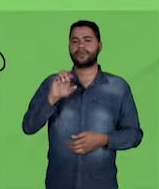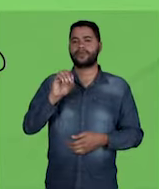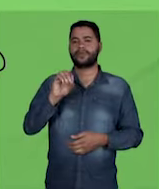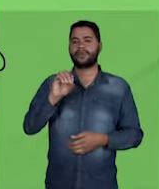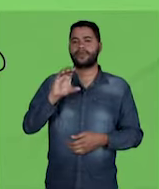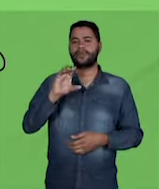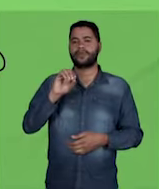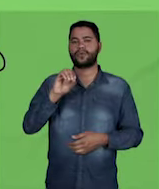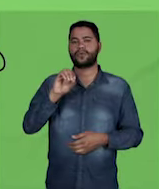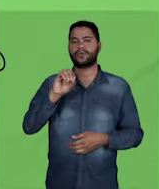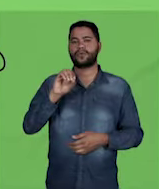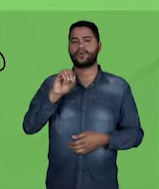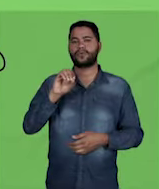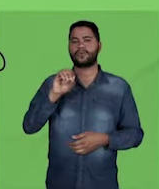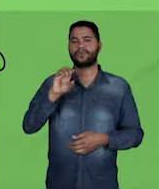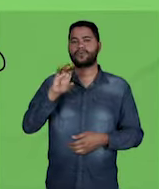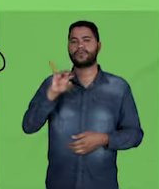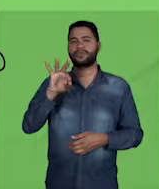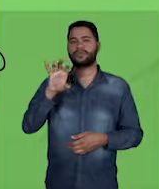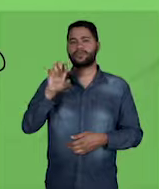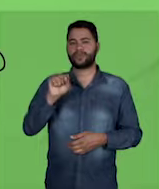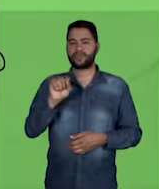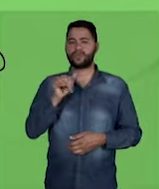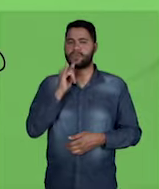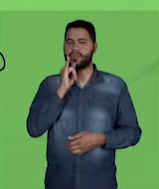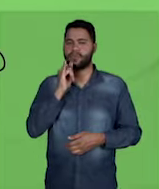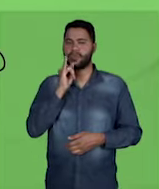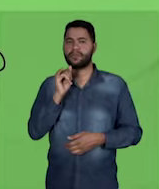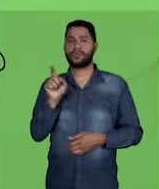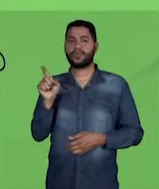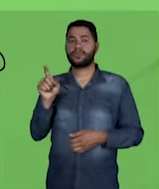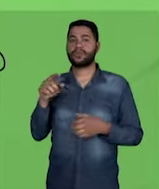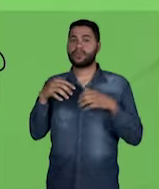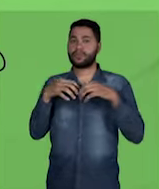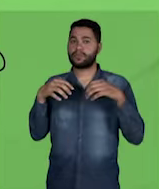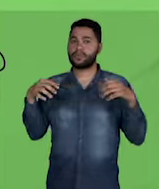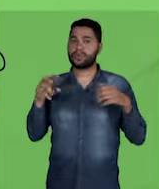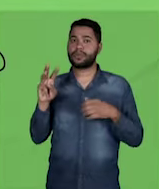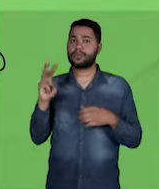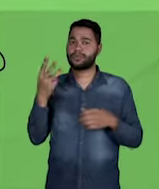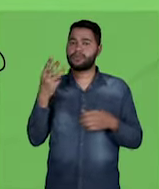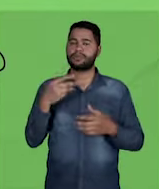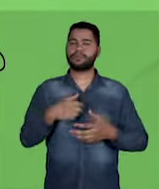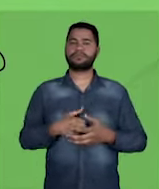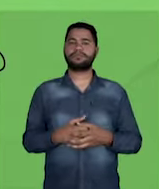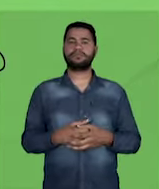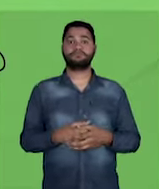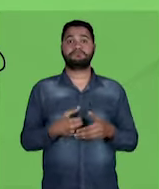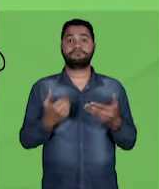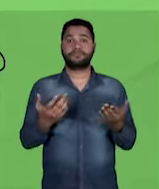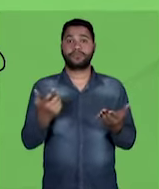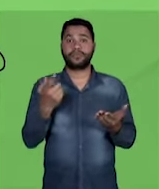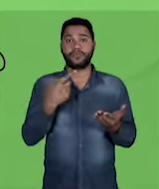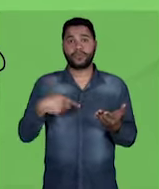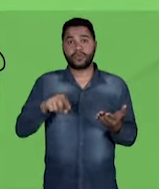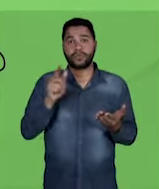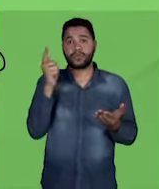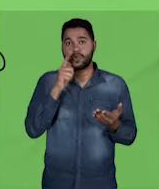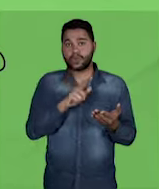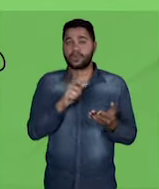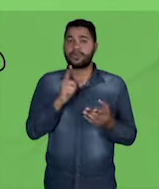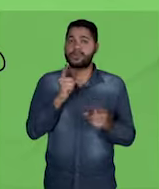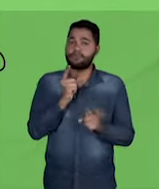tenho um neutrófilo, ó, trilobulado, ele tem o núcleo dividido em 3 partes. É assim que a gente consegue identificar ele